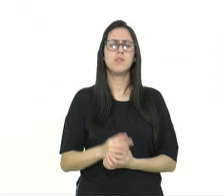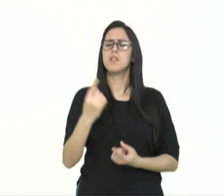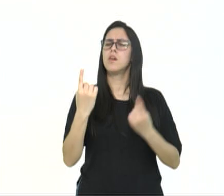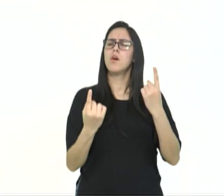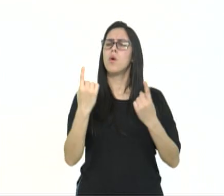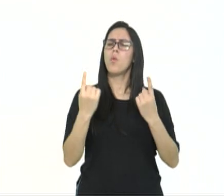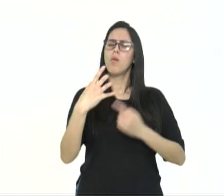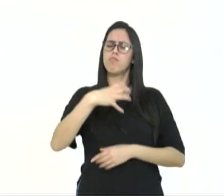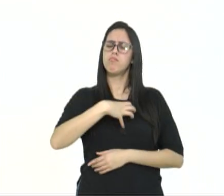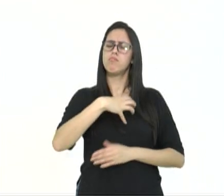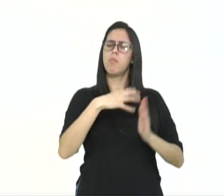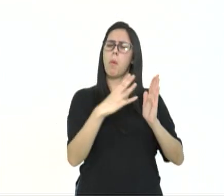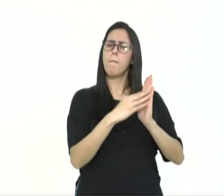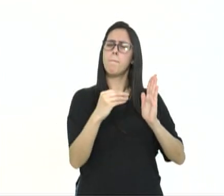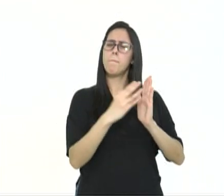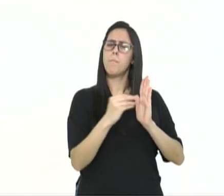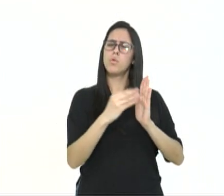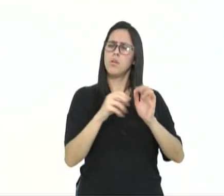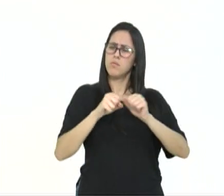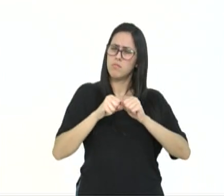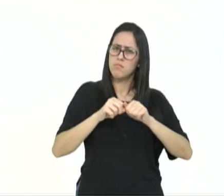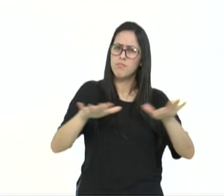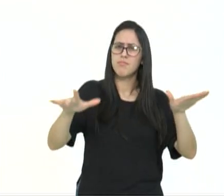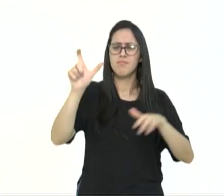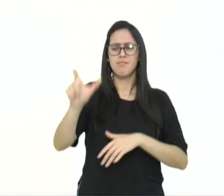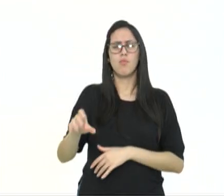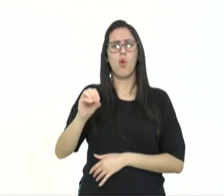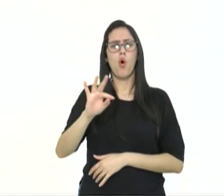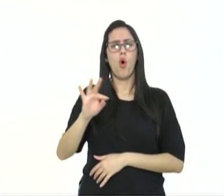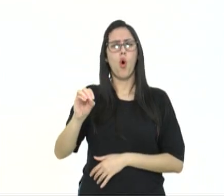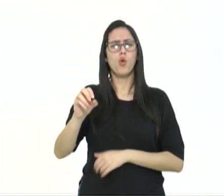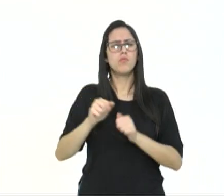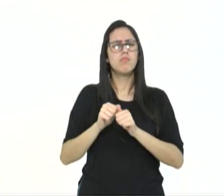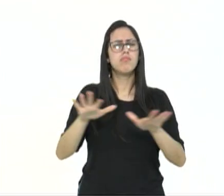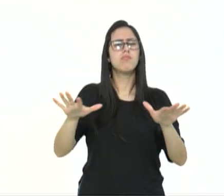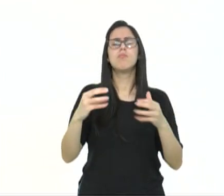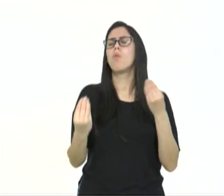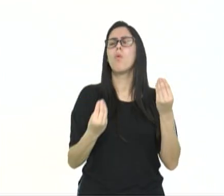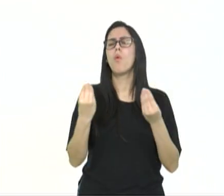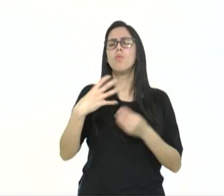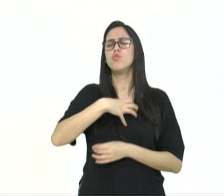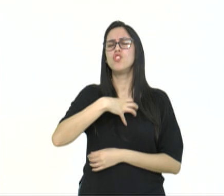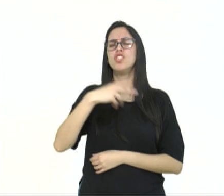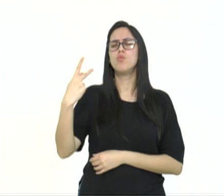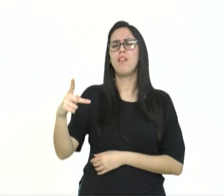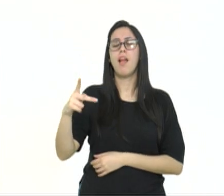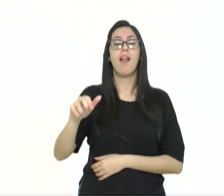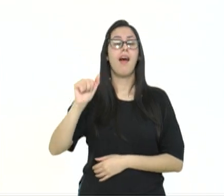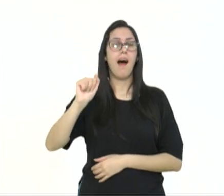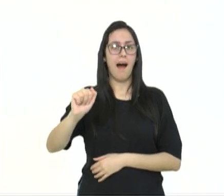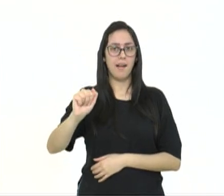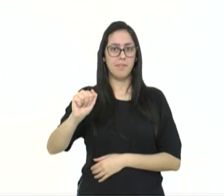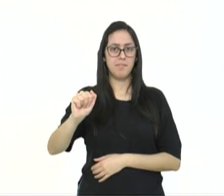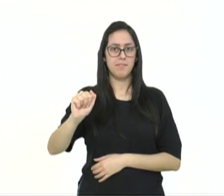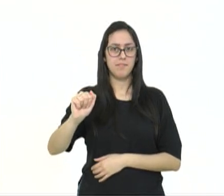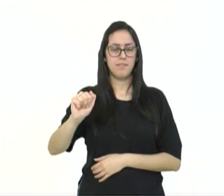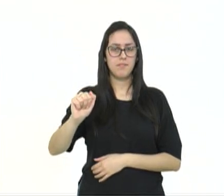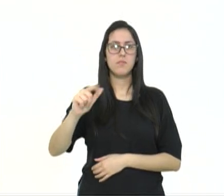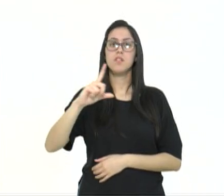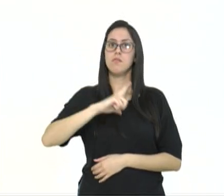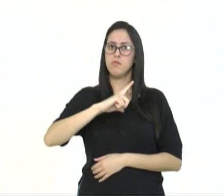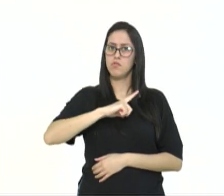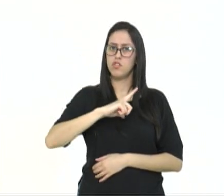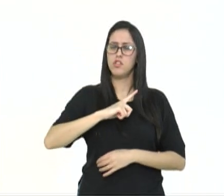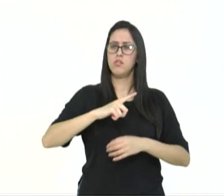de colonização que Otto Blumenau ajudou a implantar no sul do país? Letra A, o grande